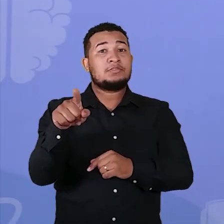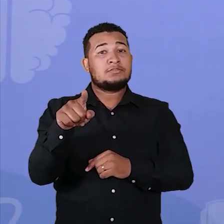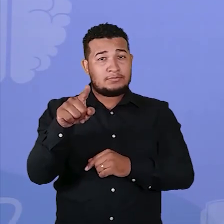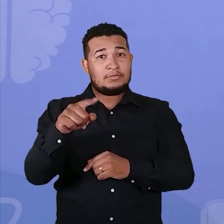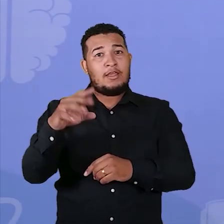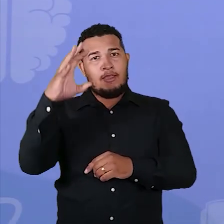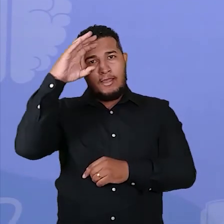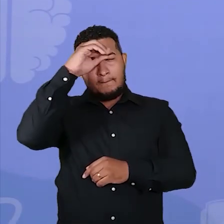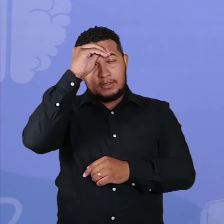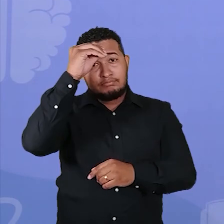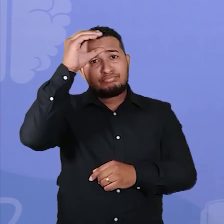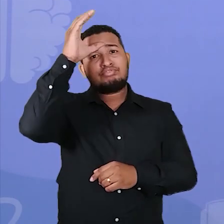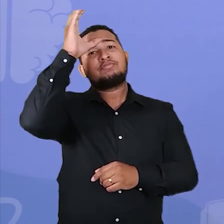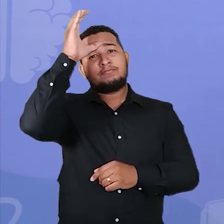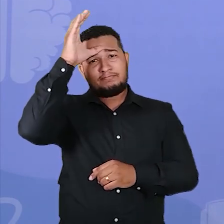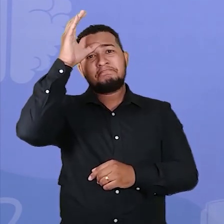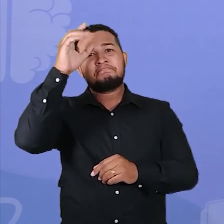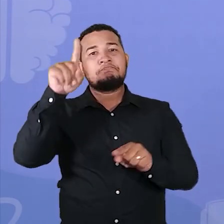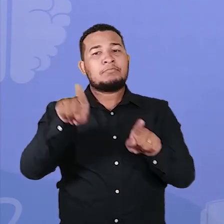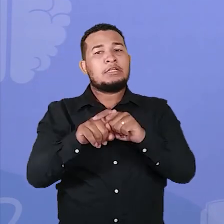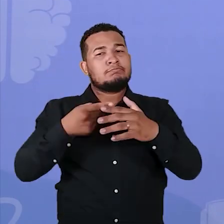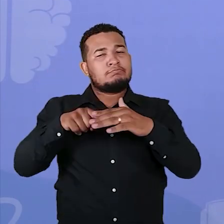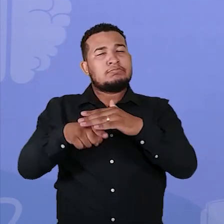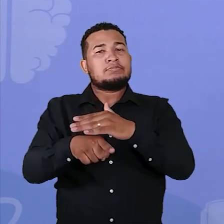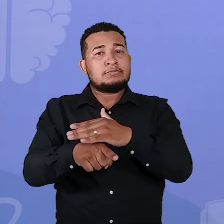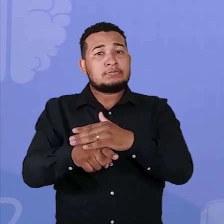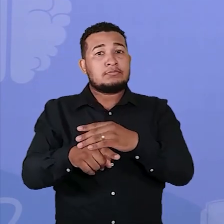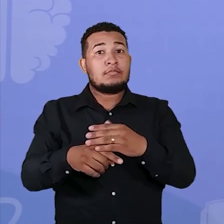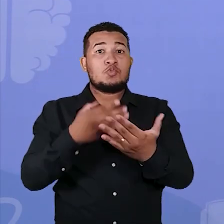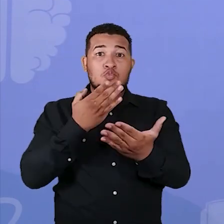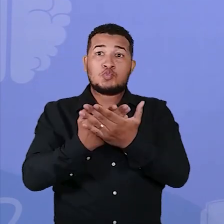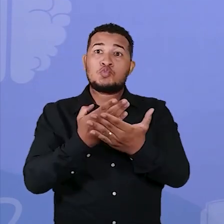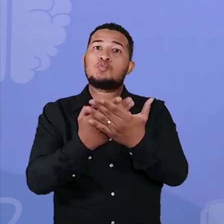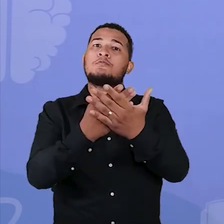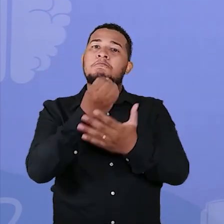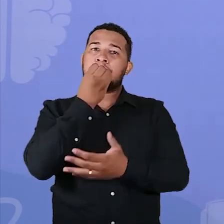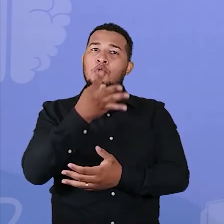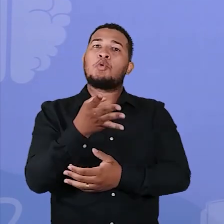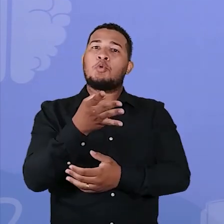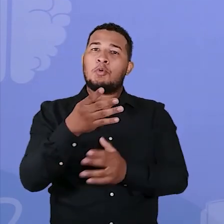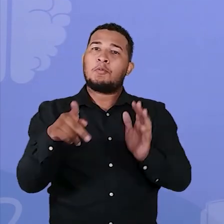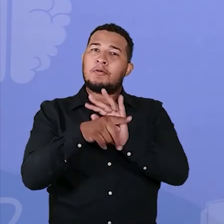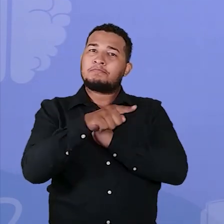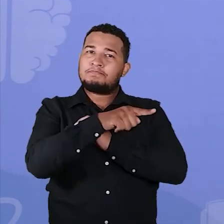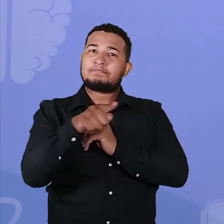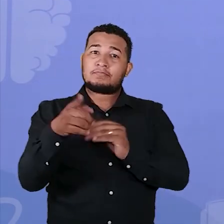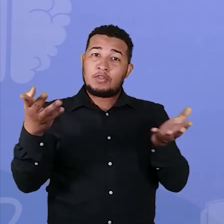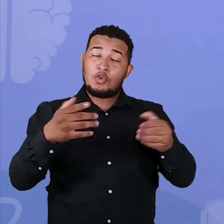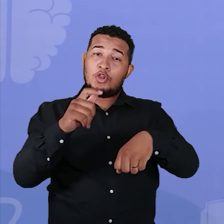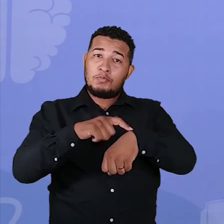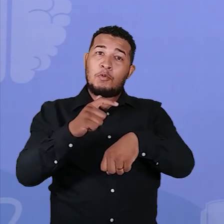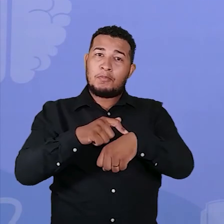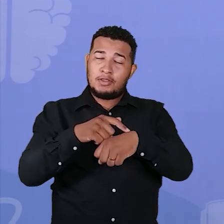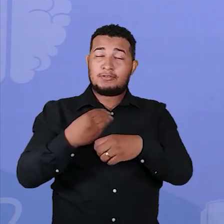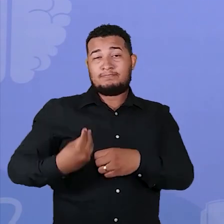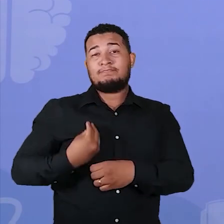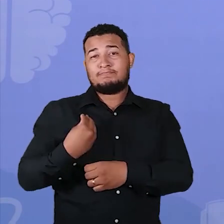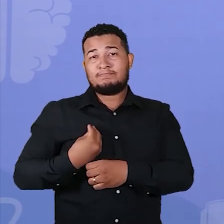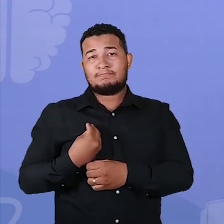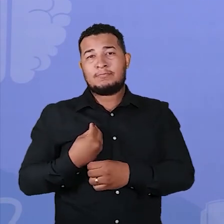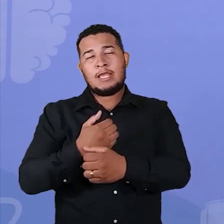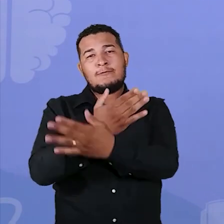espero que você tenha aprendido bastante, tenha se aprofundado e bons estudos para você nesse momento em